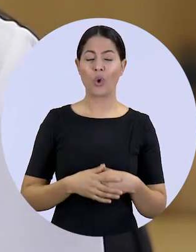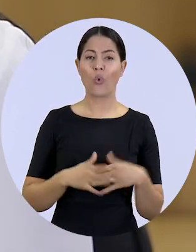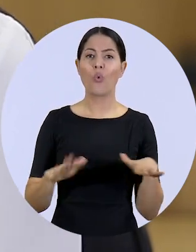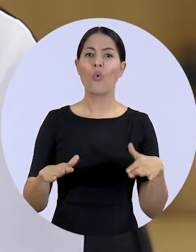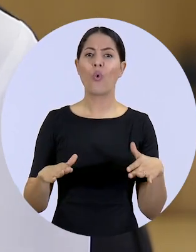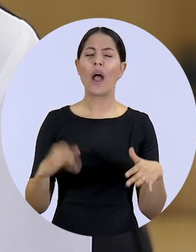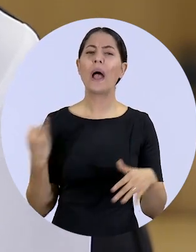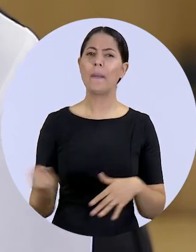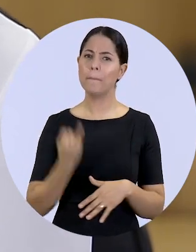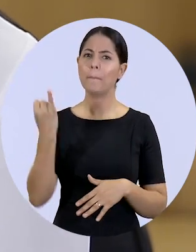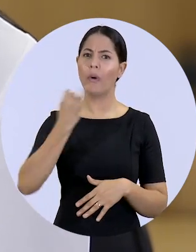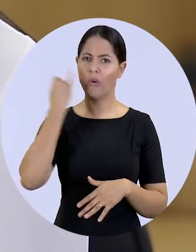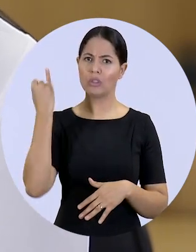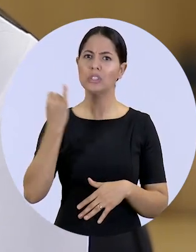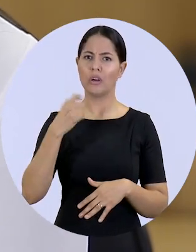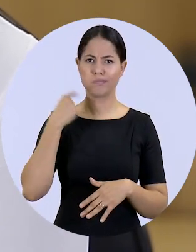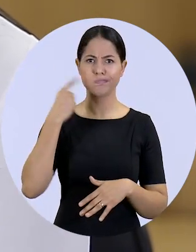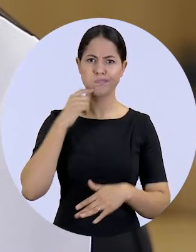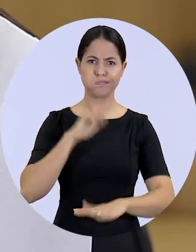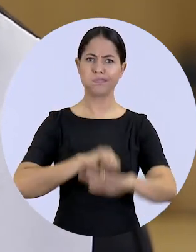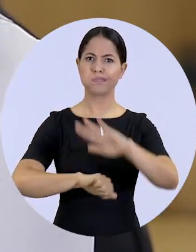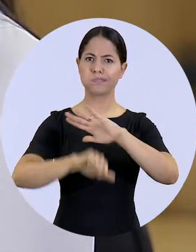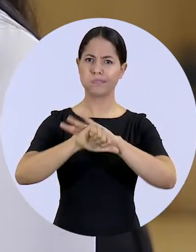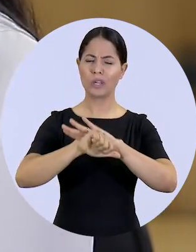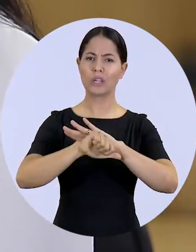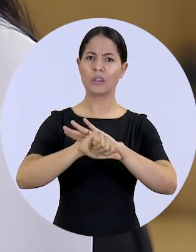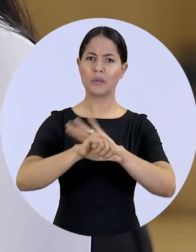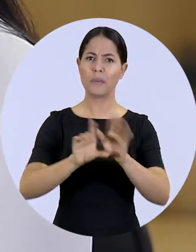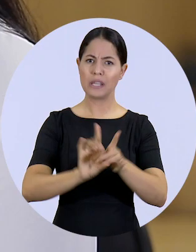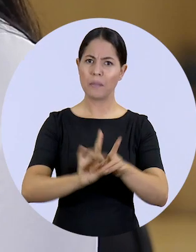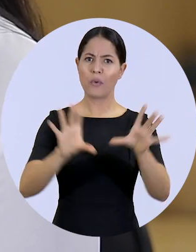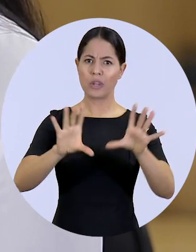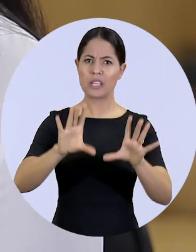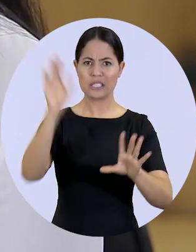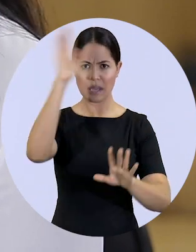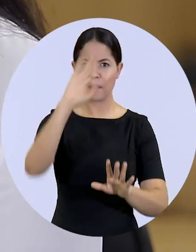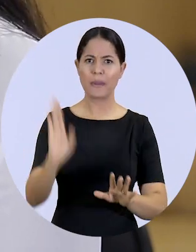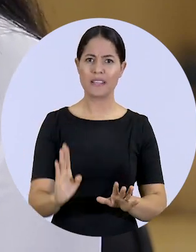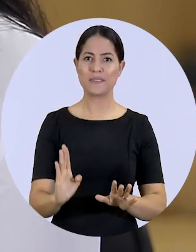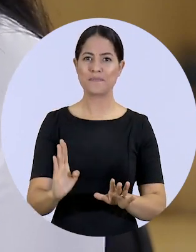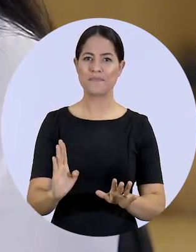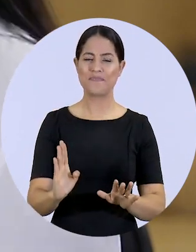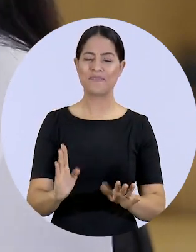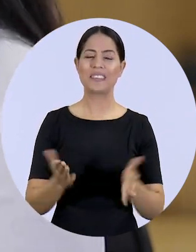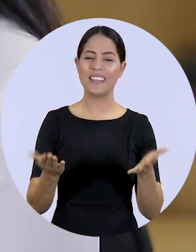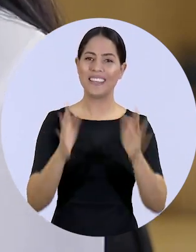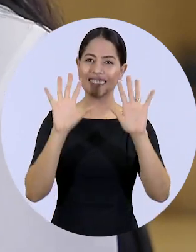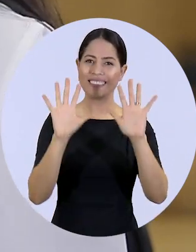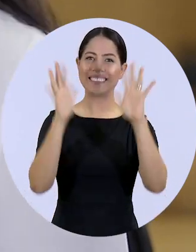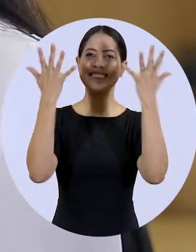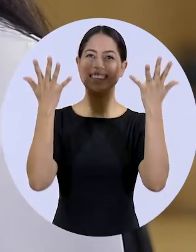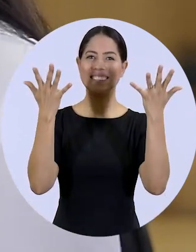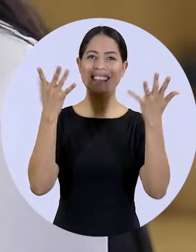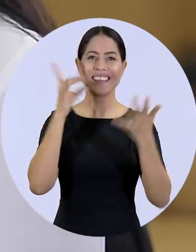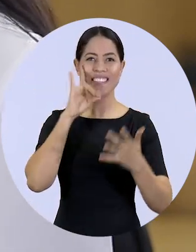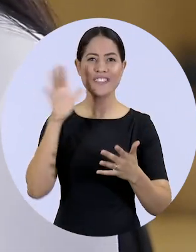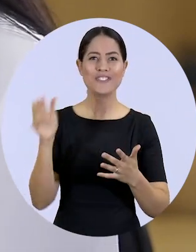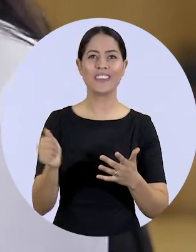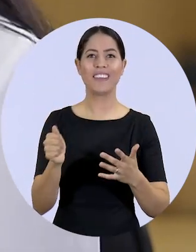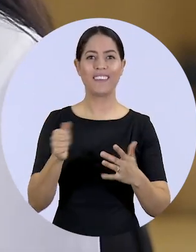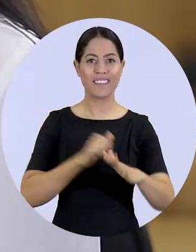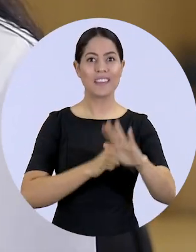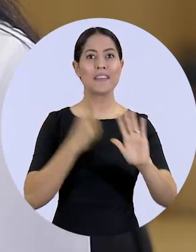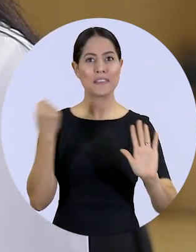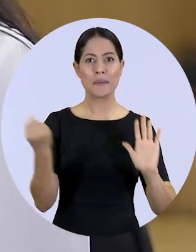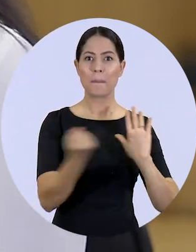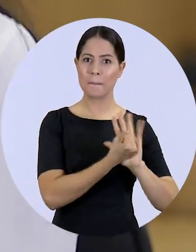de frisar a importância da advocacia criminalista até para a manutenção do Estado Democrático de Direito e comemorar esta data que